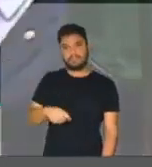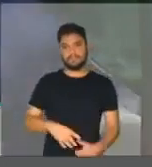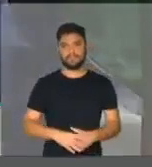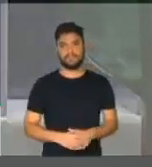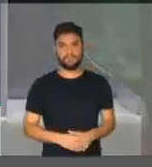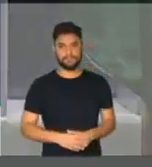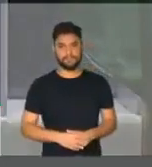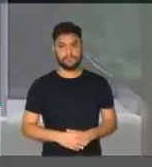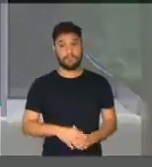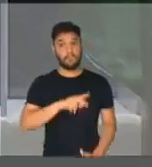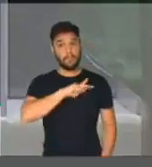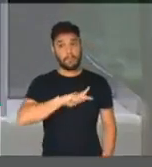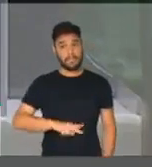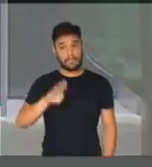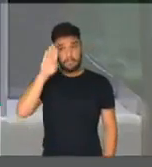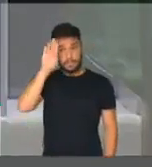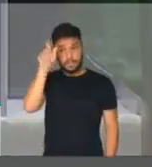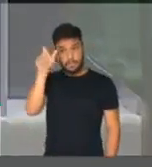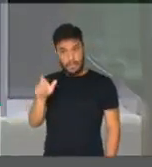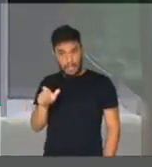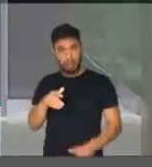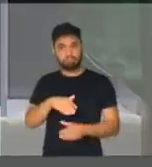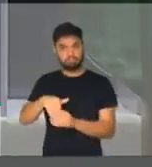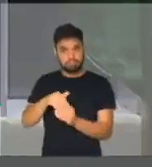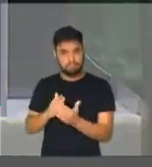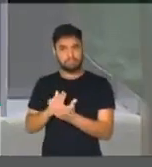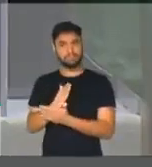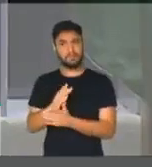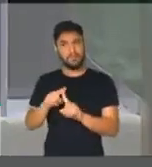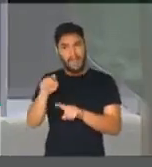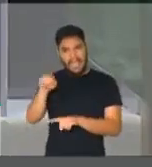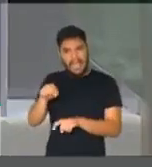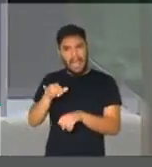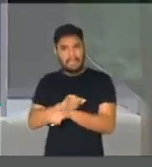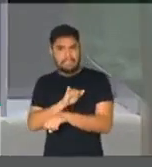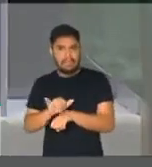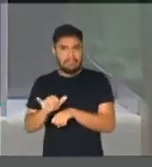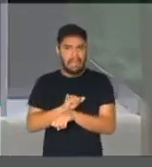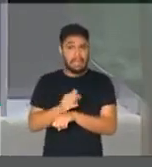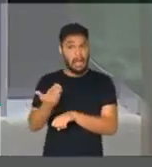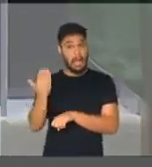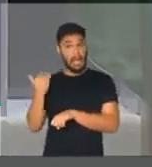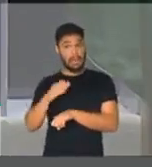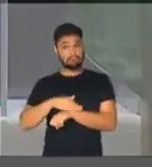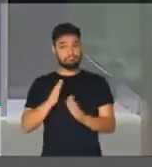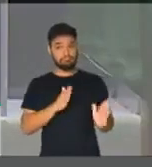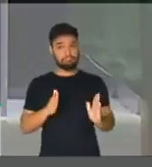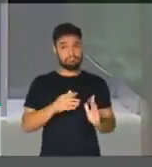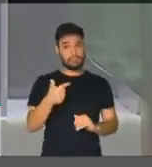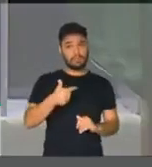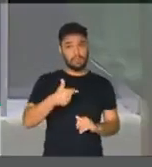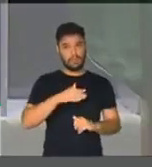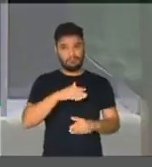O candidato eleito, ele utilizou uma estratégia na campanha eleitoral, no segundo